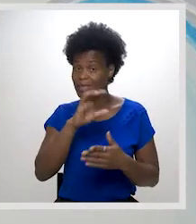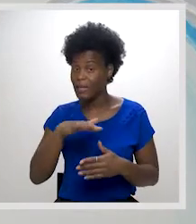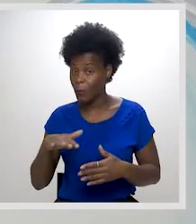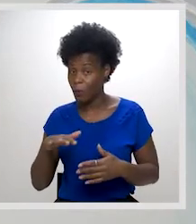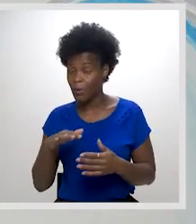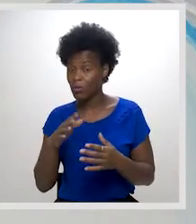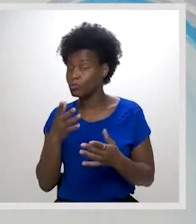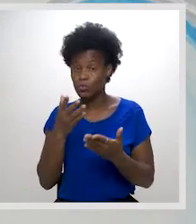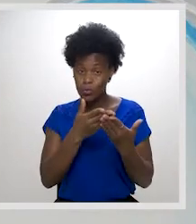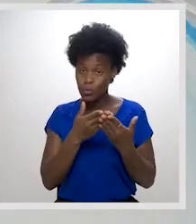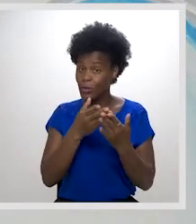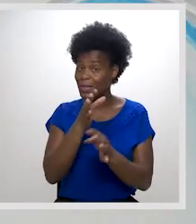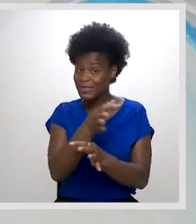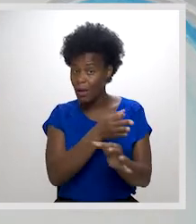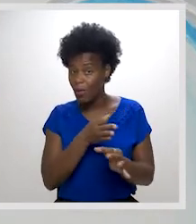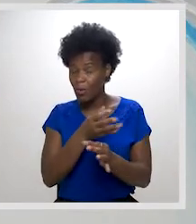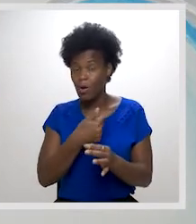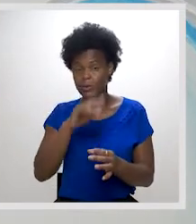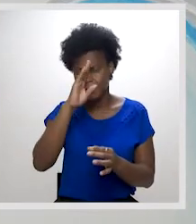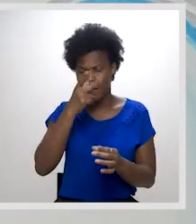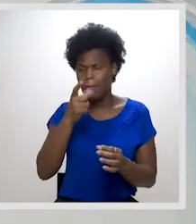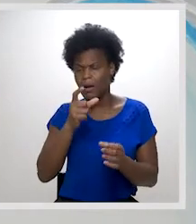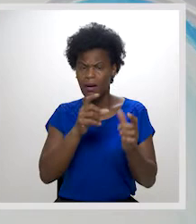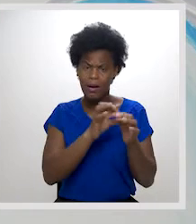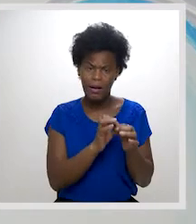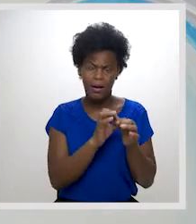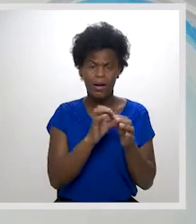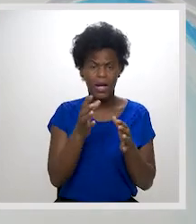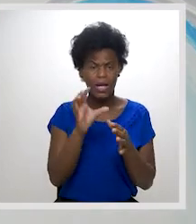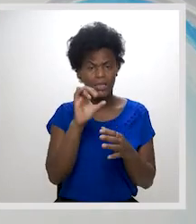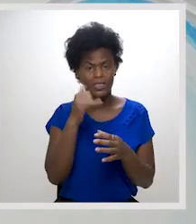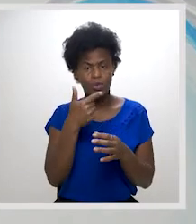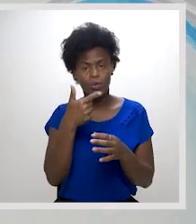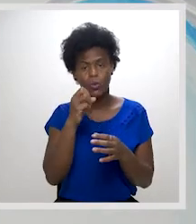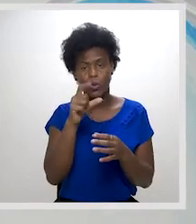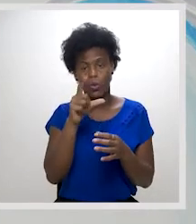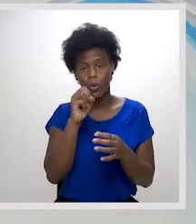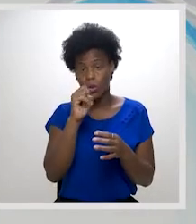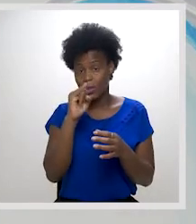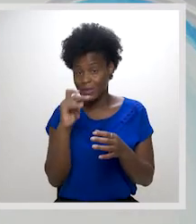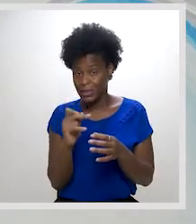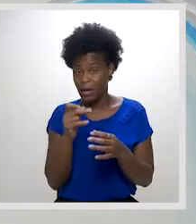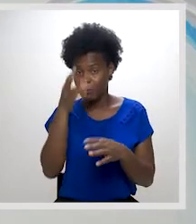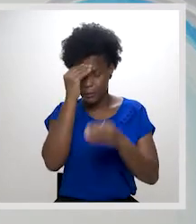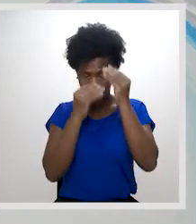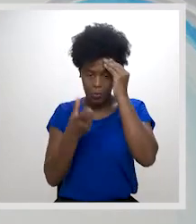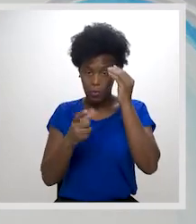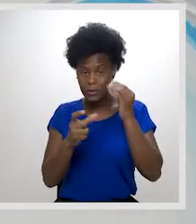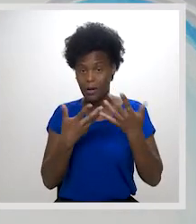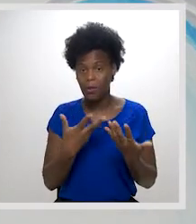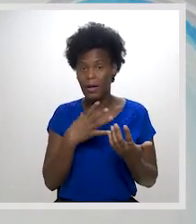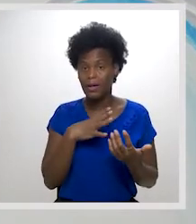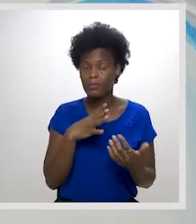dita. Acabamos de saber os conceitos ligados à citologia. Acabando de aprender esses conceitos,